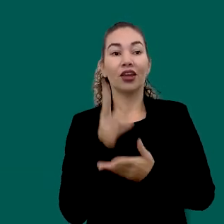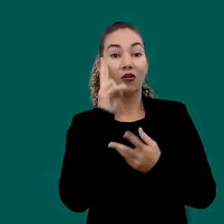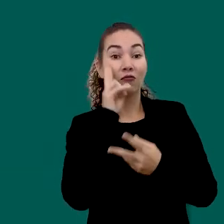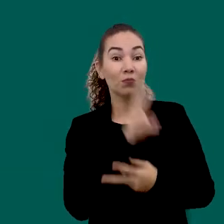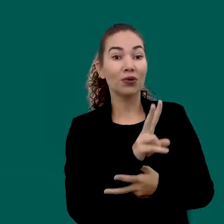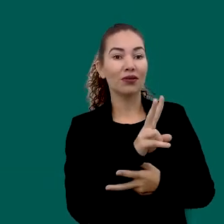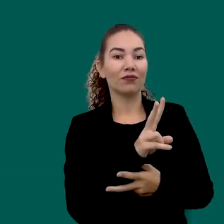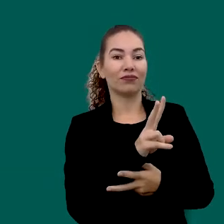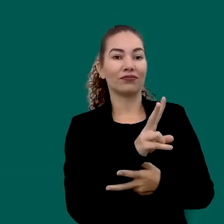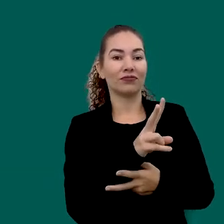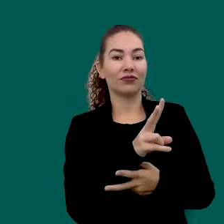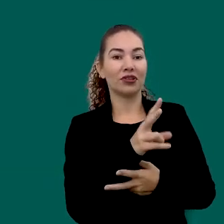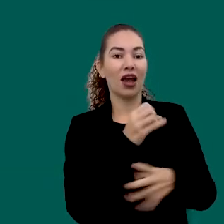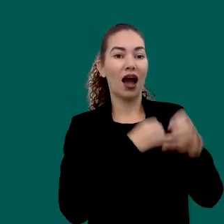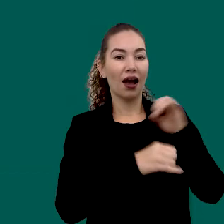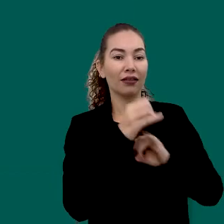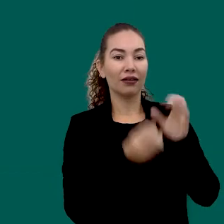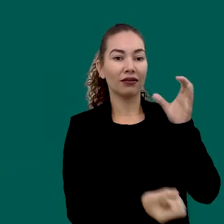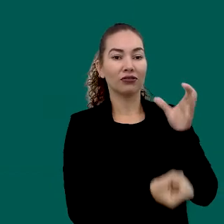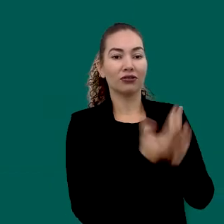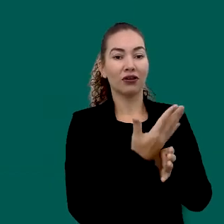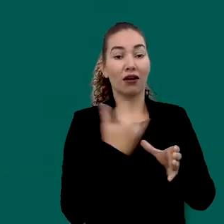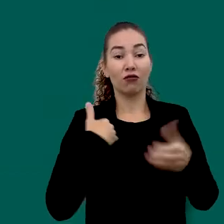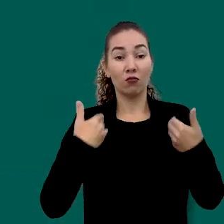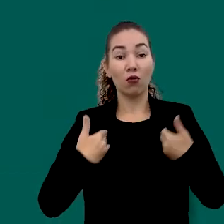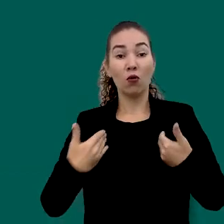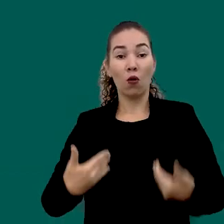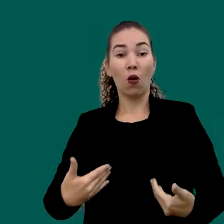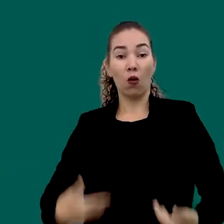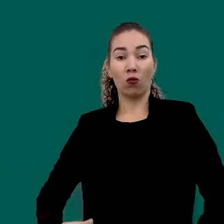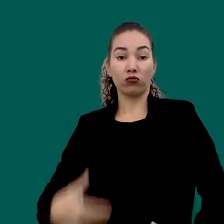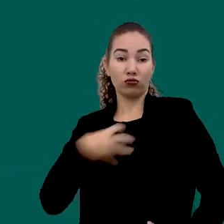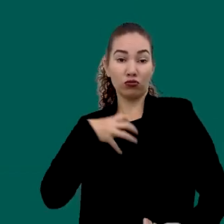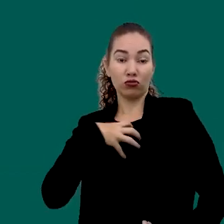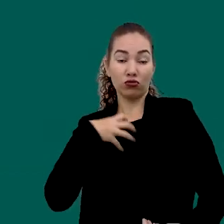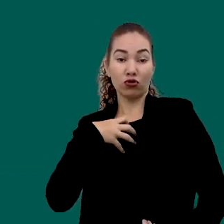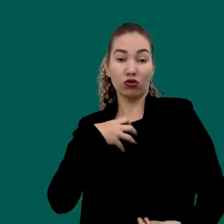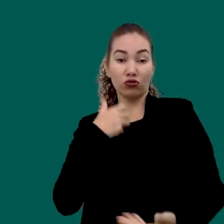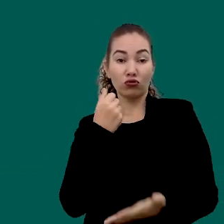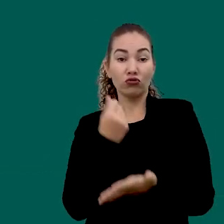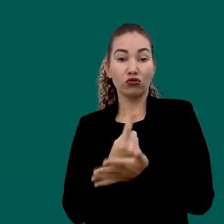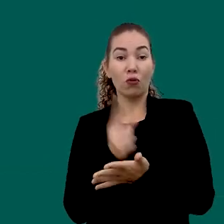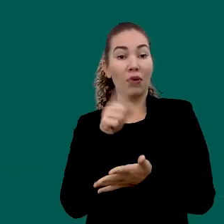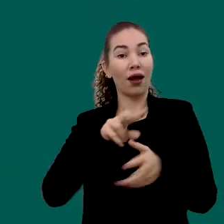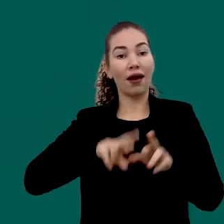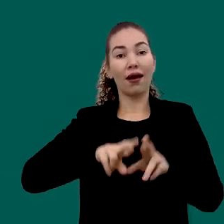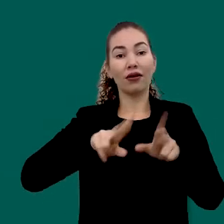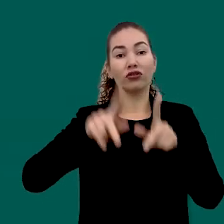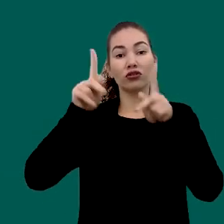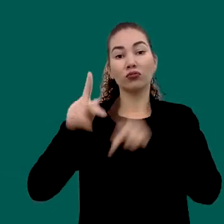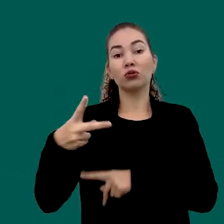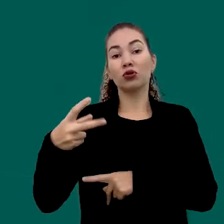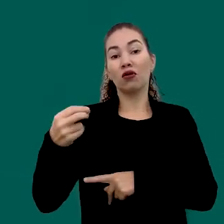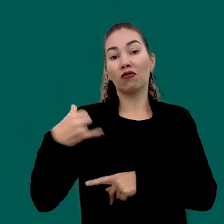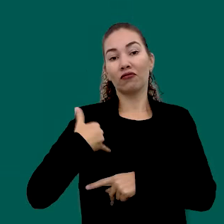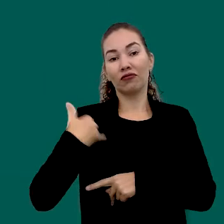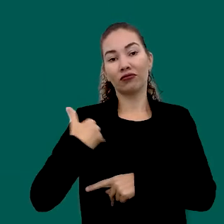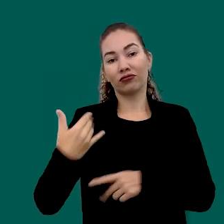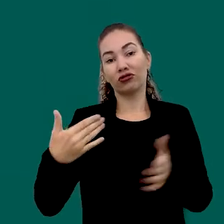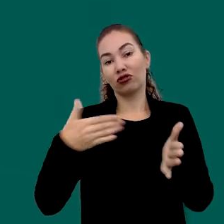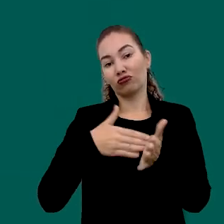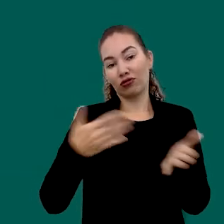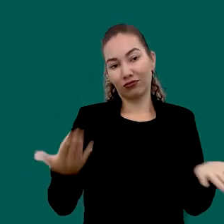a internet se estabelecer, e claro que o meu comportamento de compra é completamente diferente do comportamento de compra dos caras de 20 e poucos anos que estão chegando